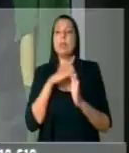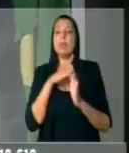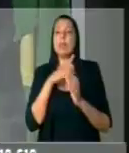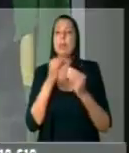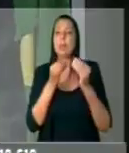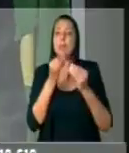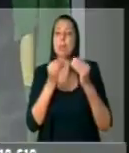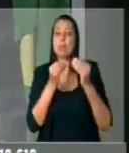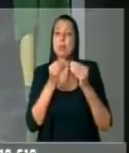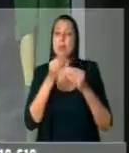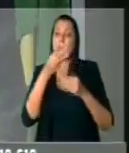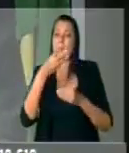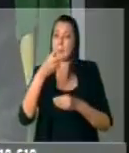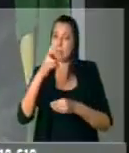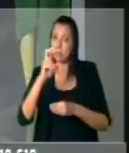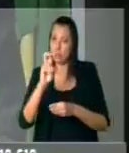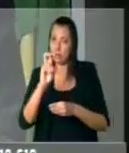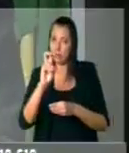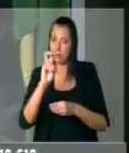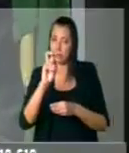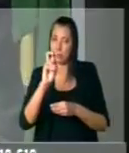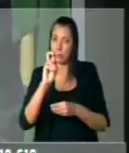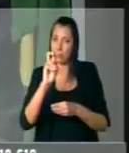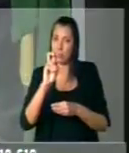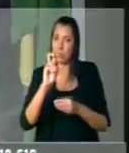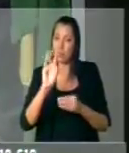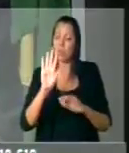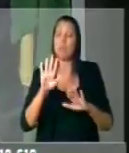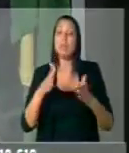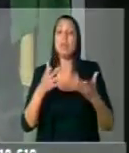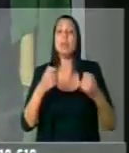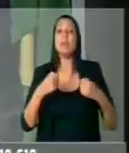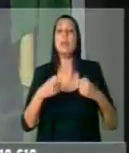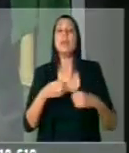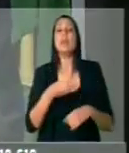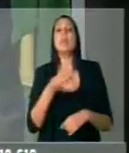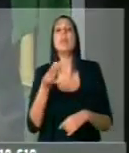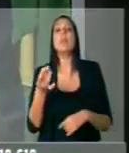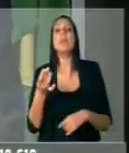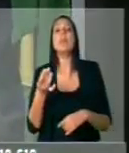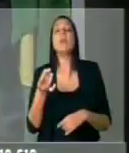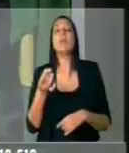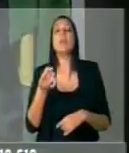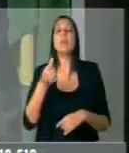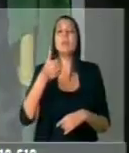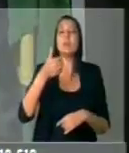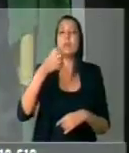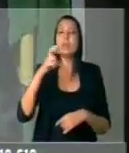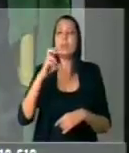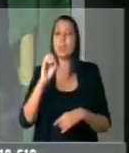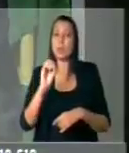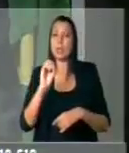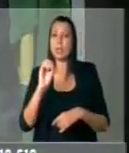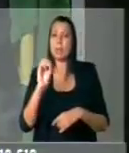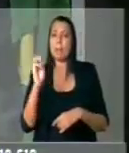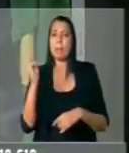Brasil é 35, então precisaria de quanto? 150 bilhões de